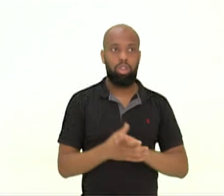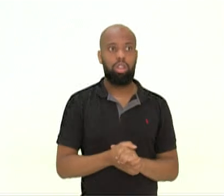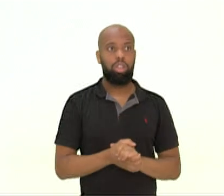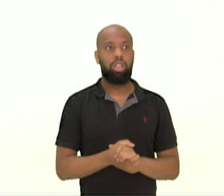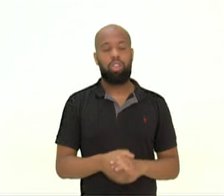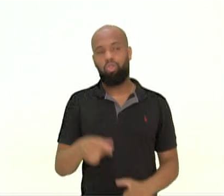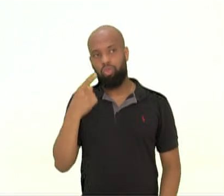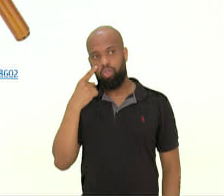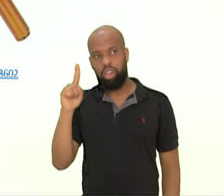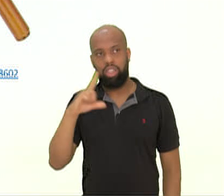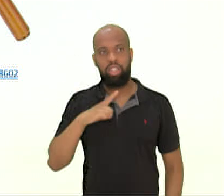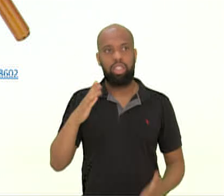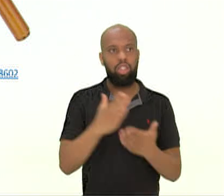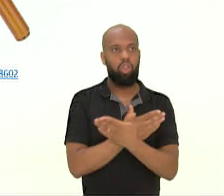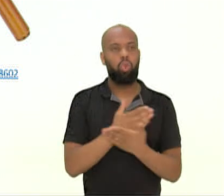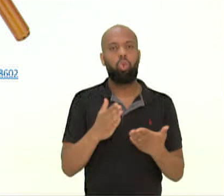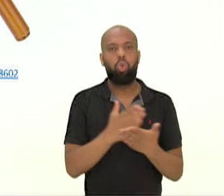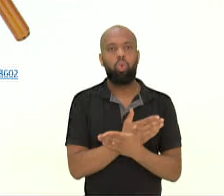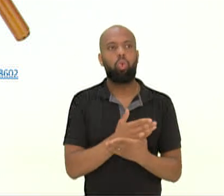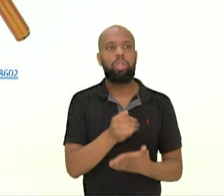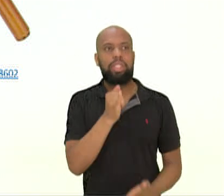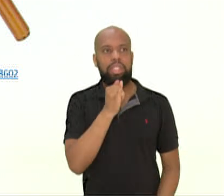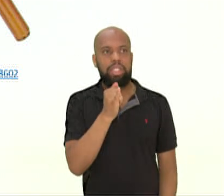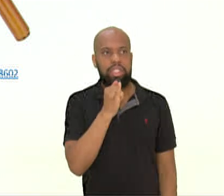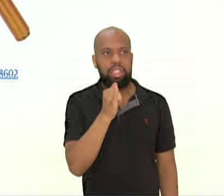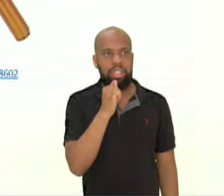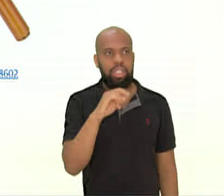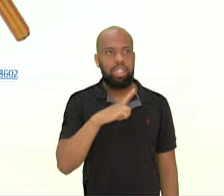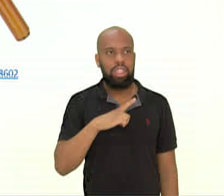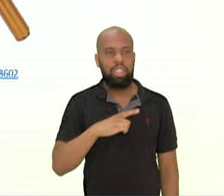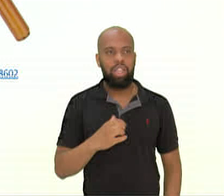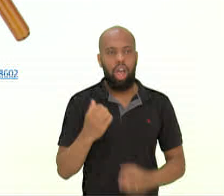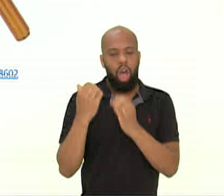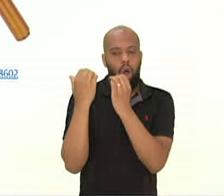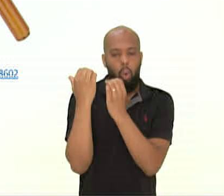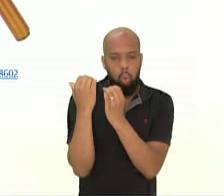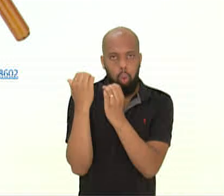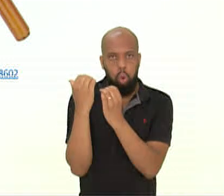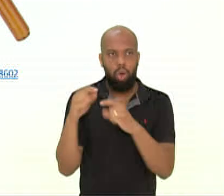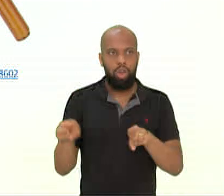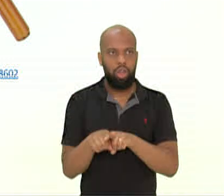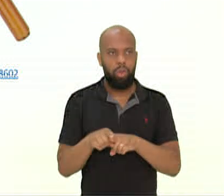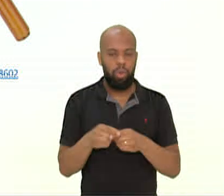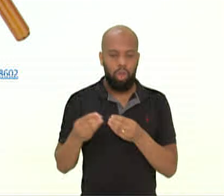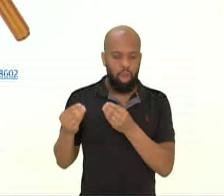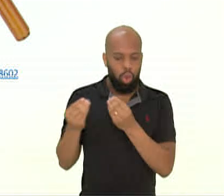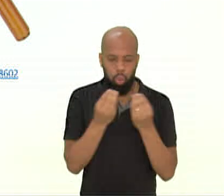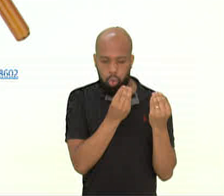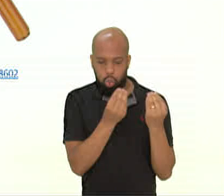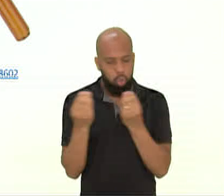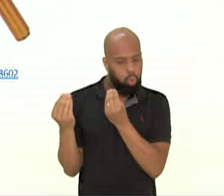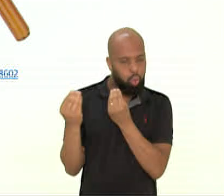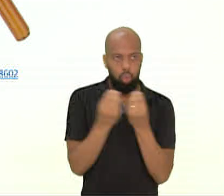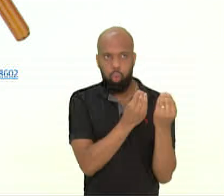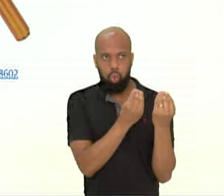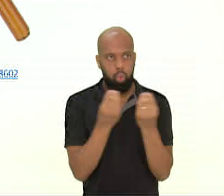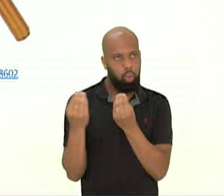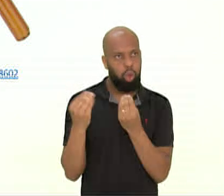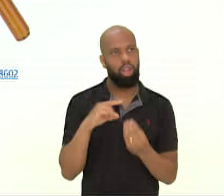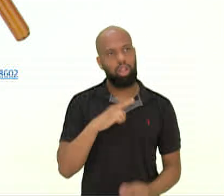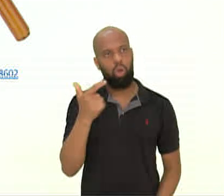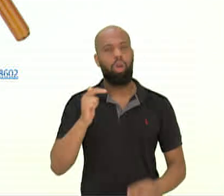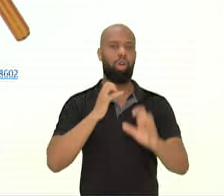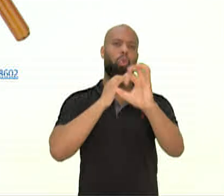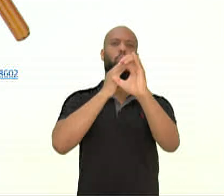Temos então aqui alguns exemplos, como a ocarina, uma flauta peruana que a gente consegue estar trabalhando e outros instrumentos que são mais comuns